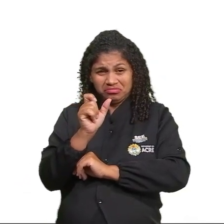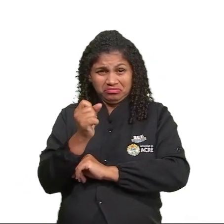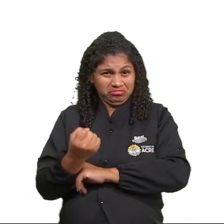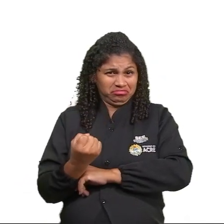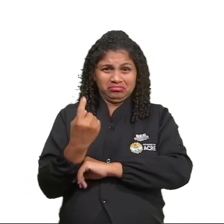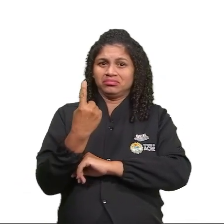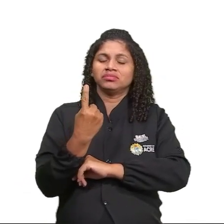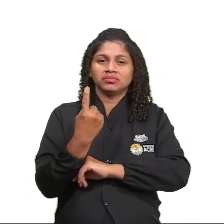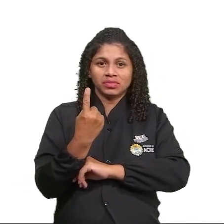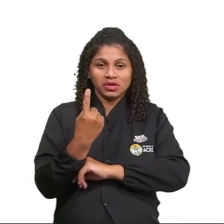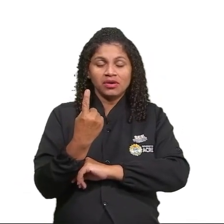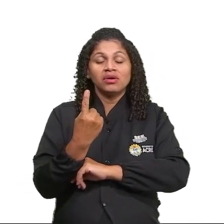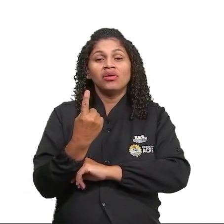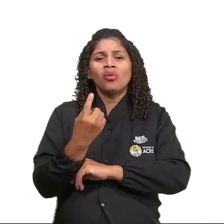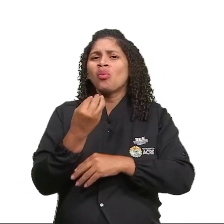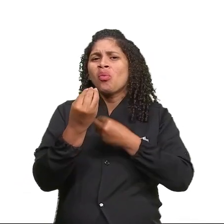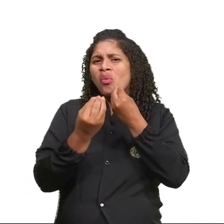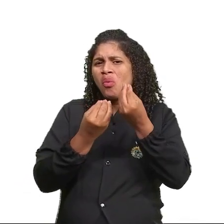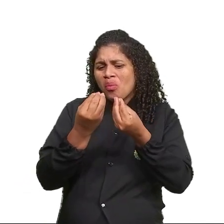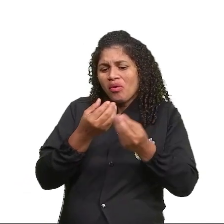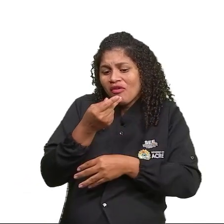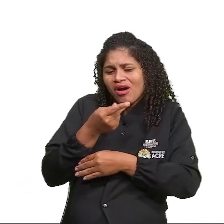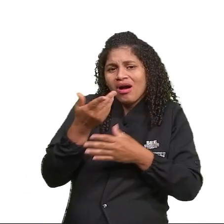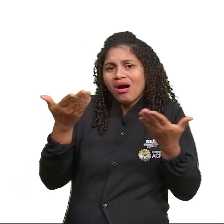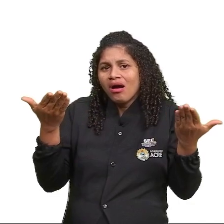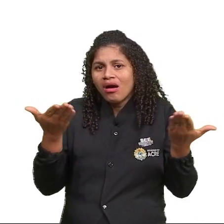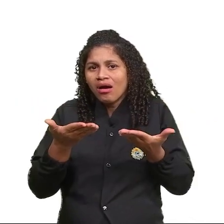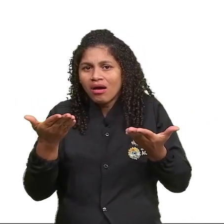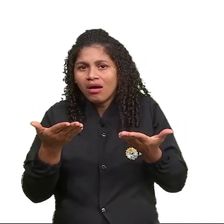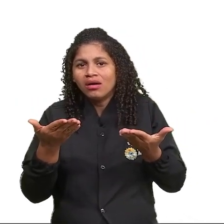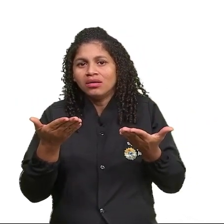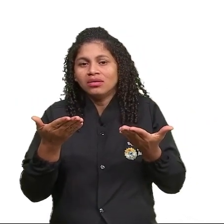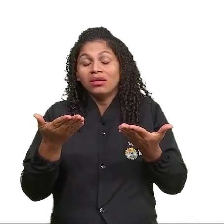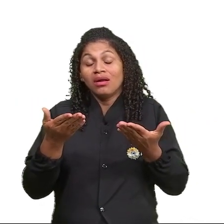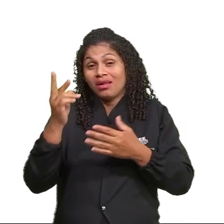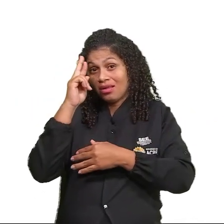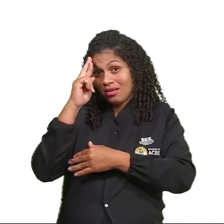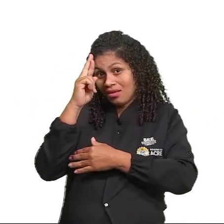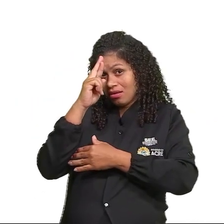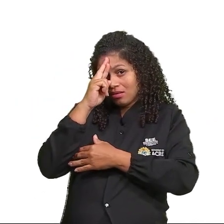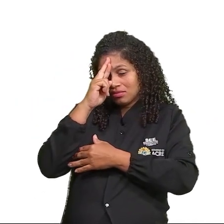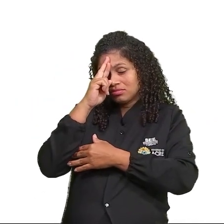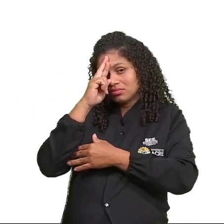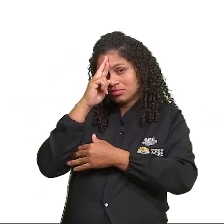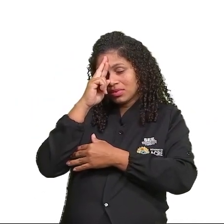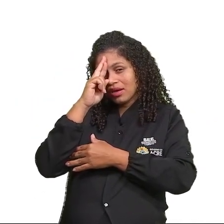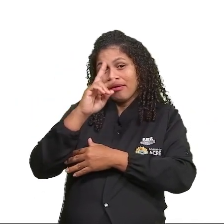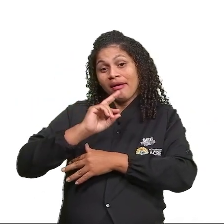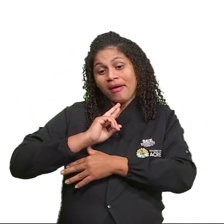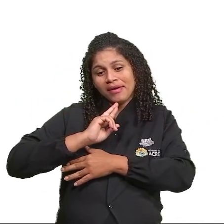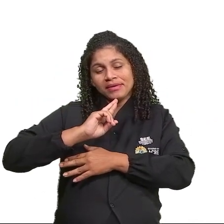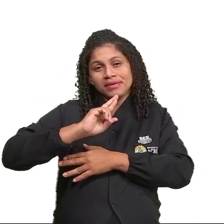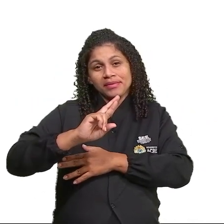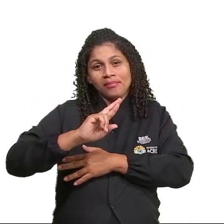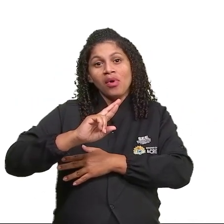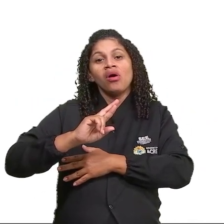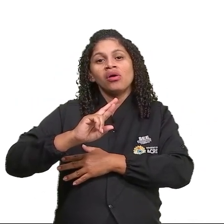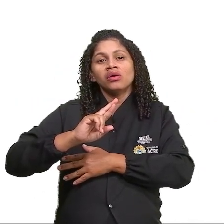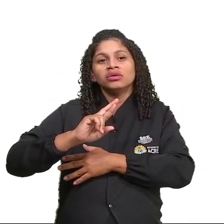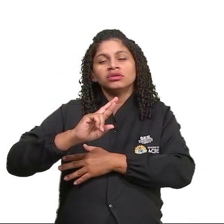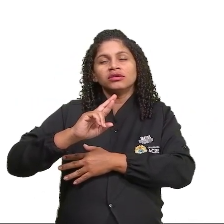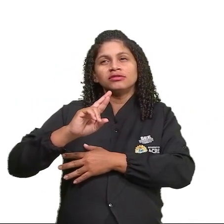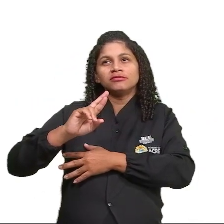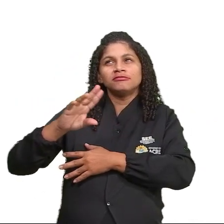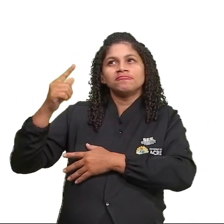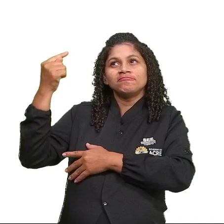aos montes. Como eu irei dizer agora, esta história será o resultado de uma visão gradual.